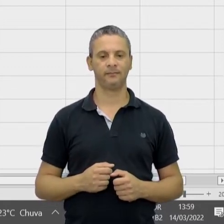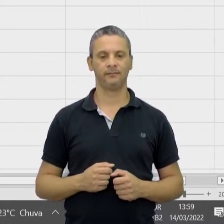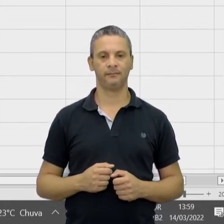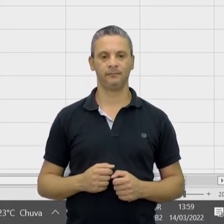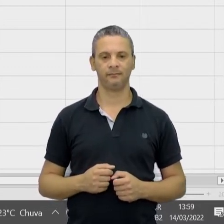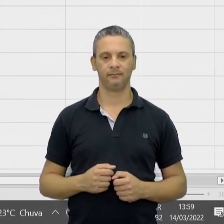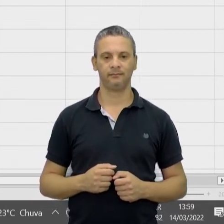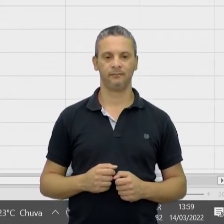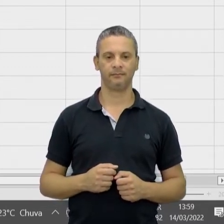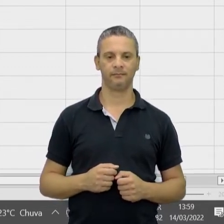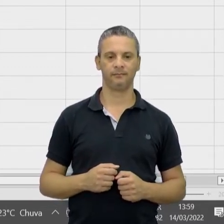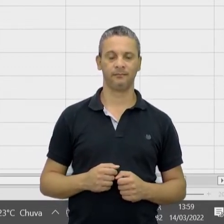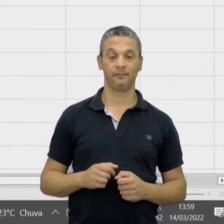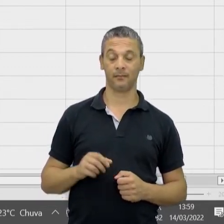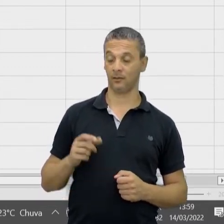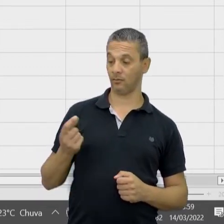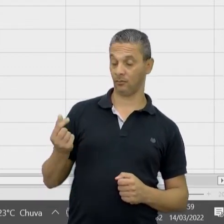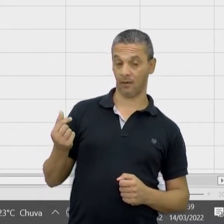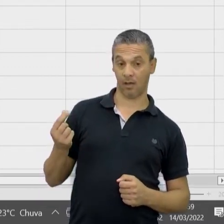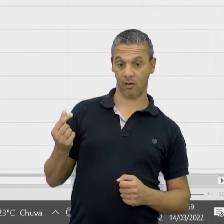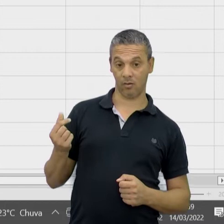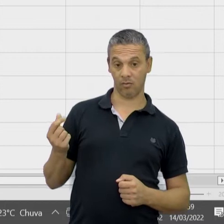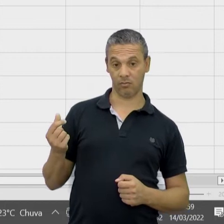Eu vou colocar aqui o valor